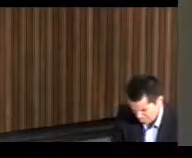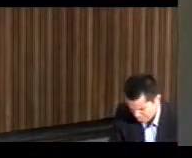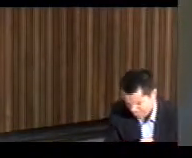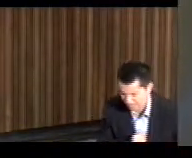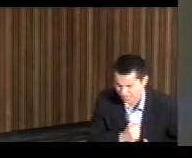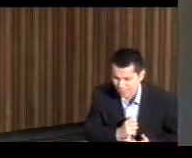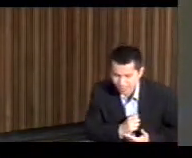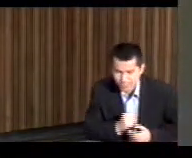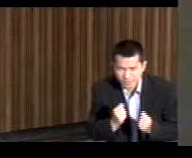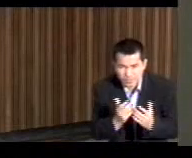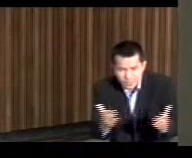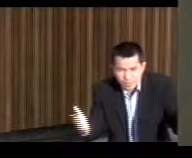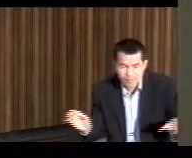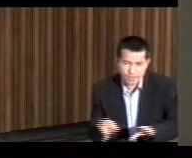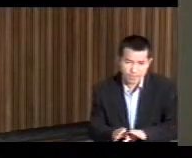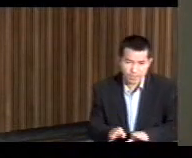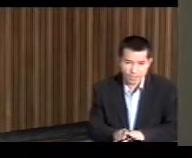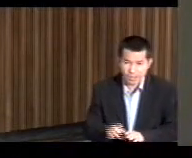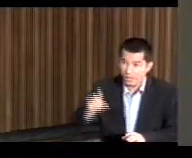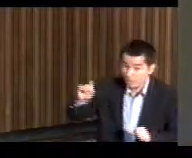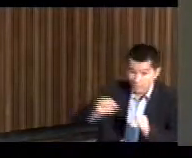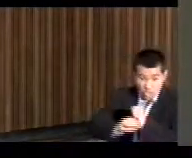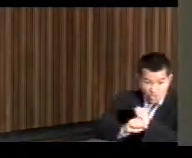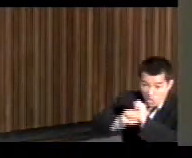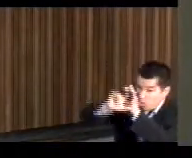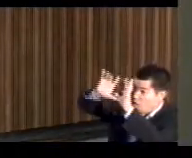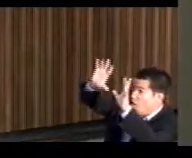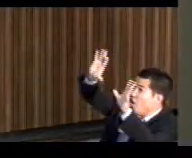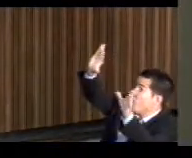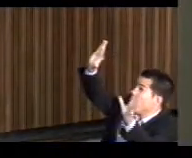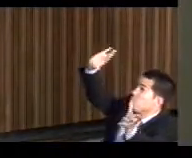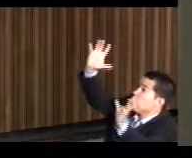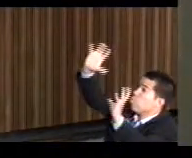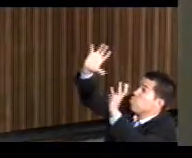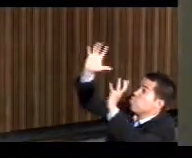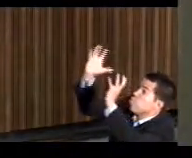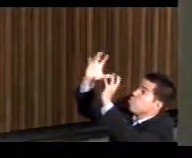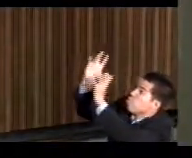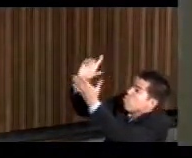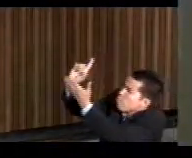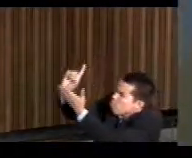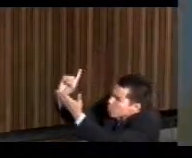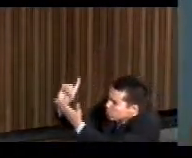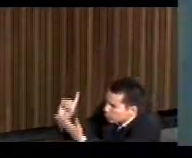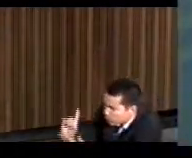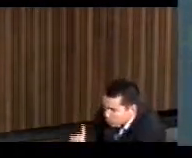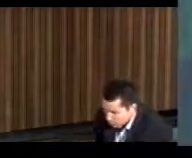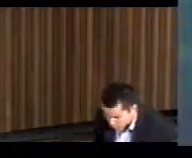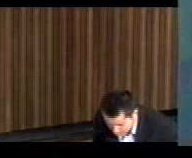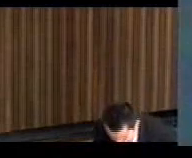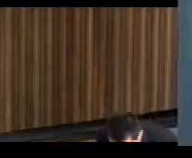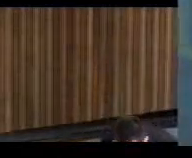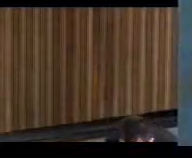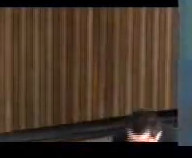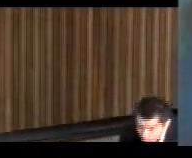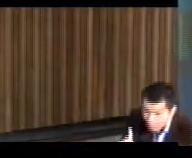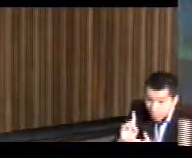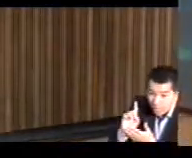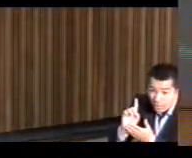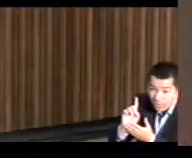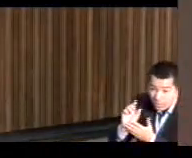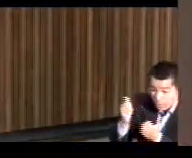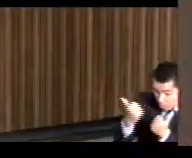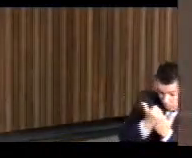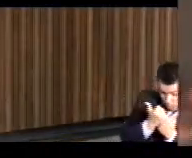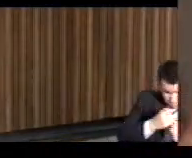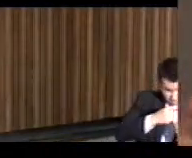que se encarnou, se fez homem, tomou seu lugar na cruz, desceu ao Hades por você,